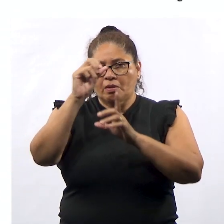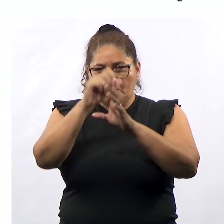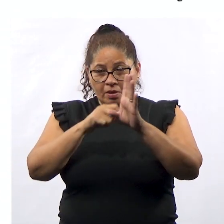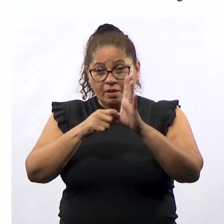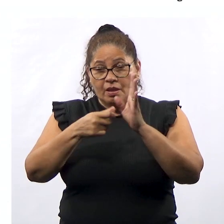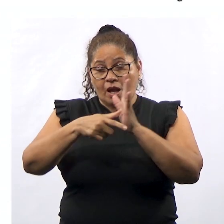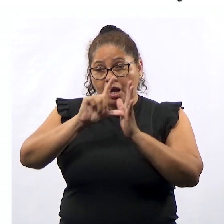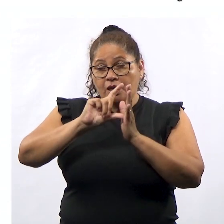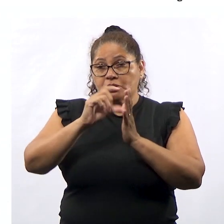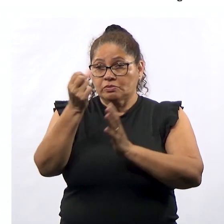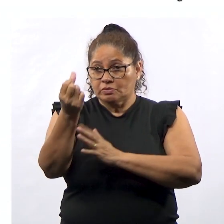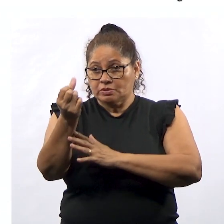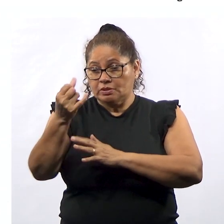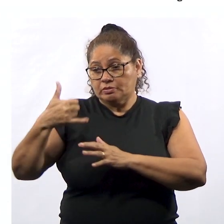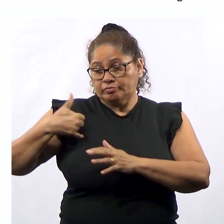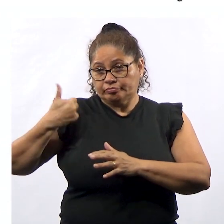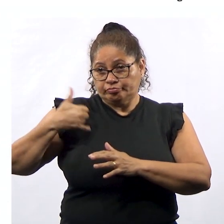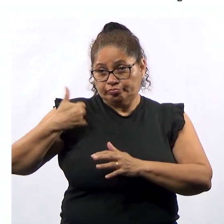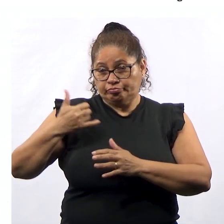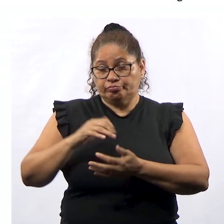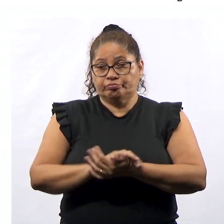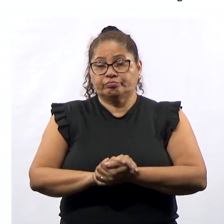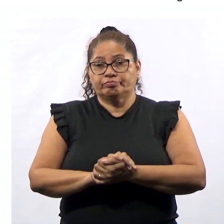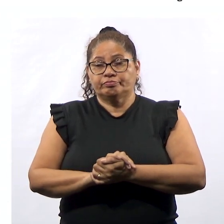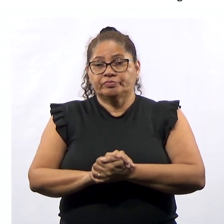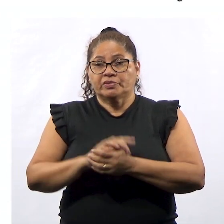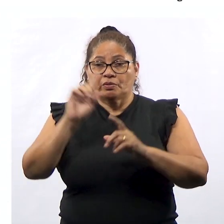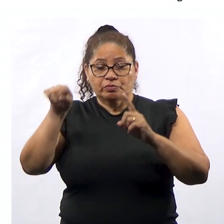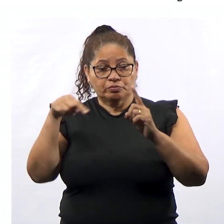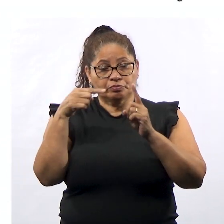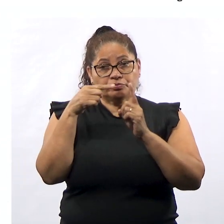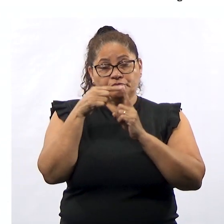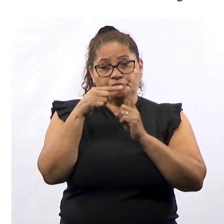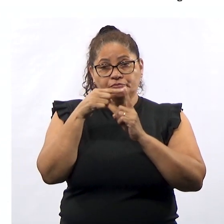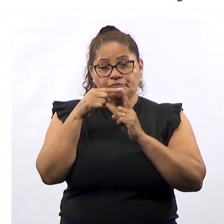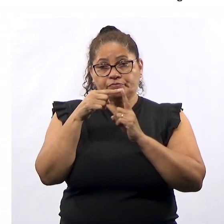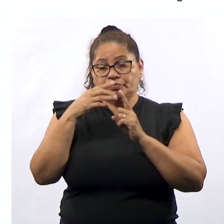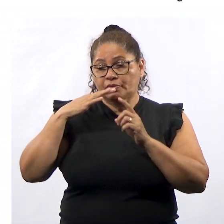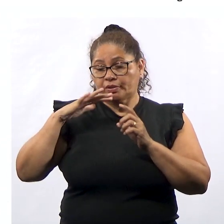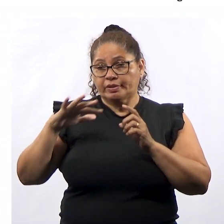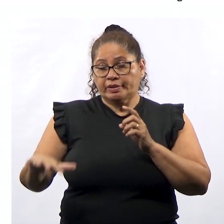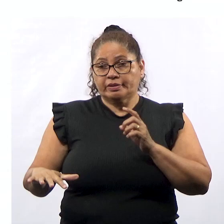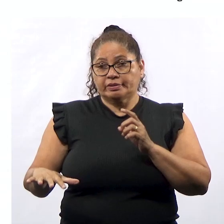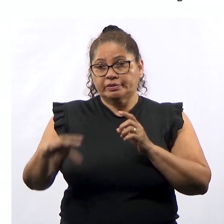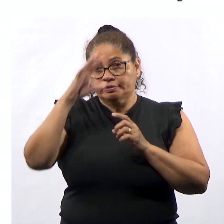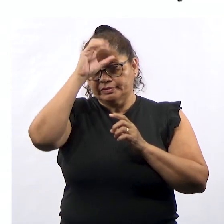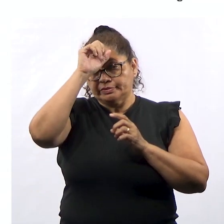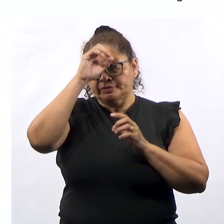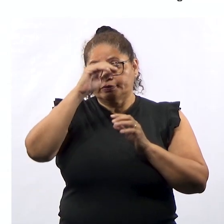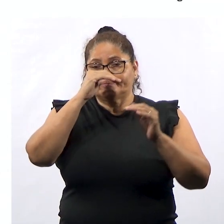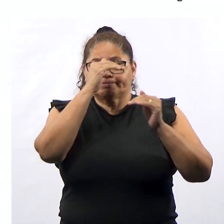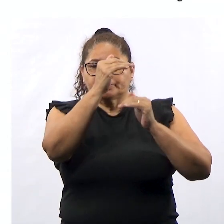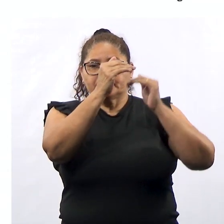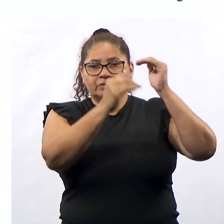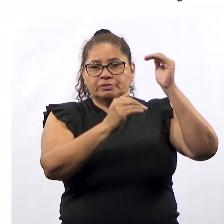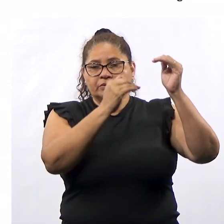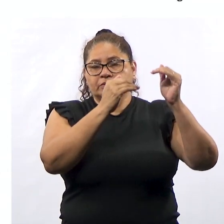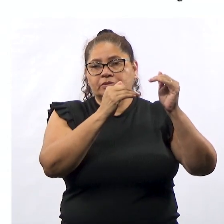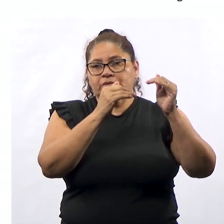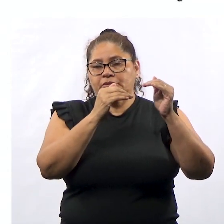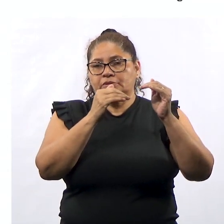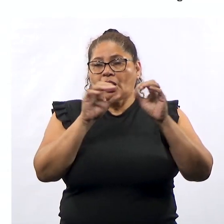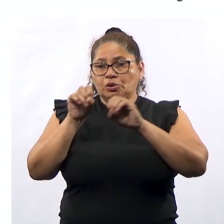6 anos. E são esses os objetivos que a criança aprenda e se desenvolva. Já no